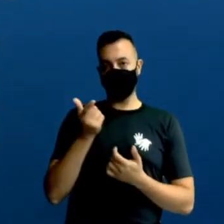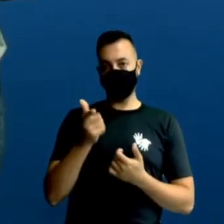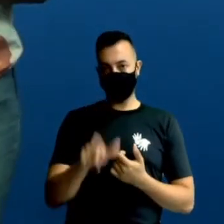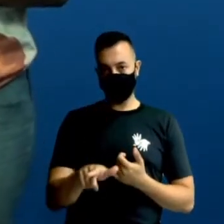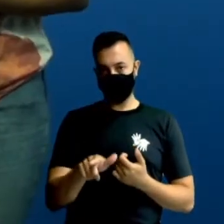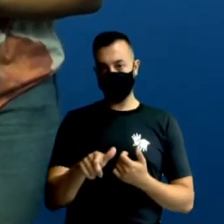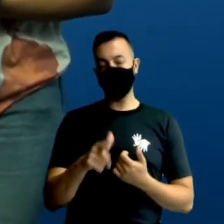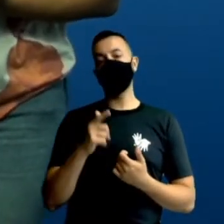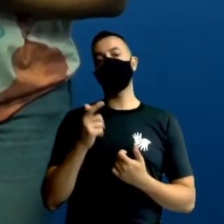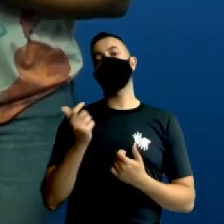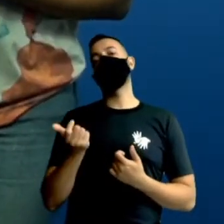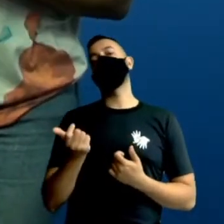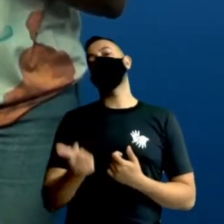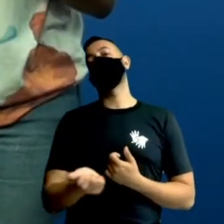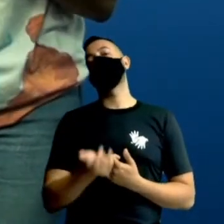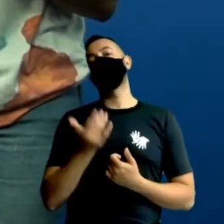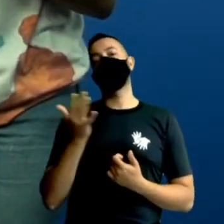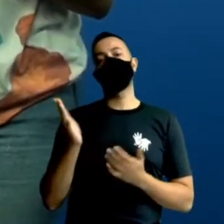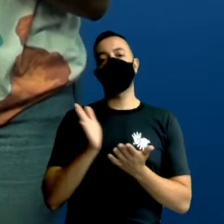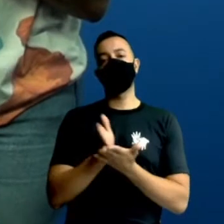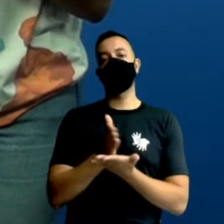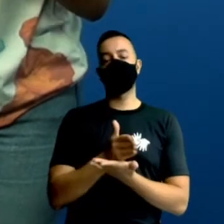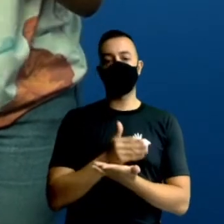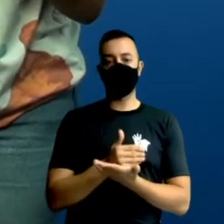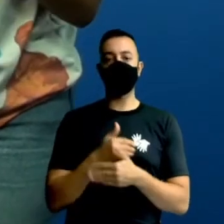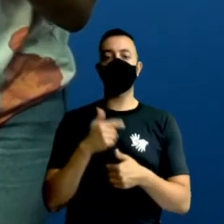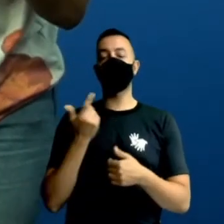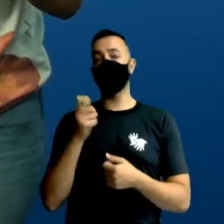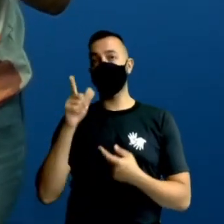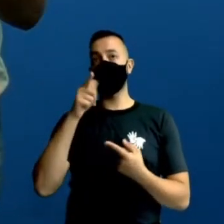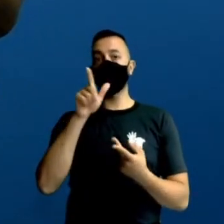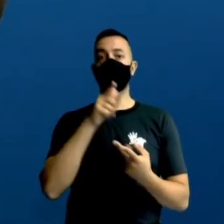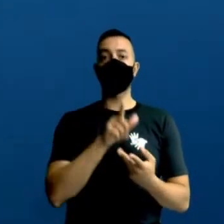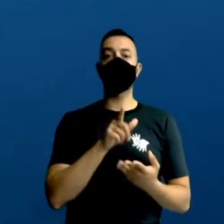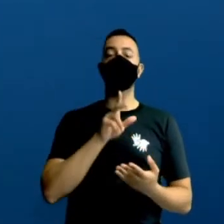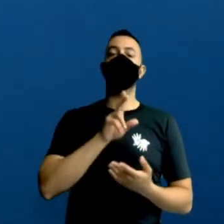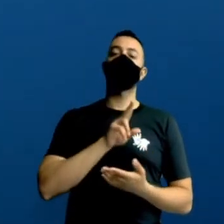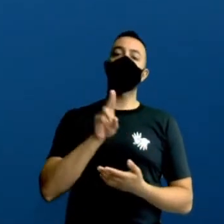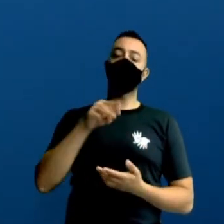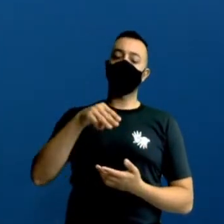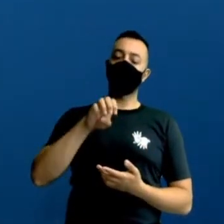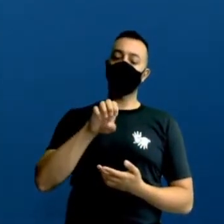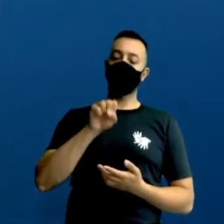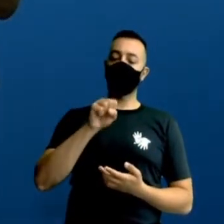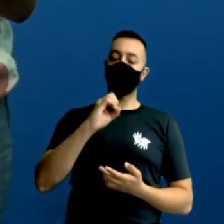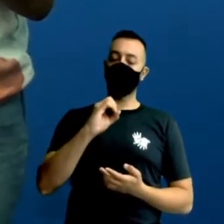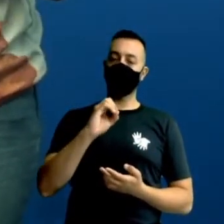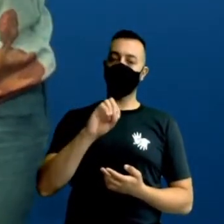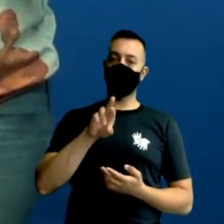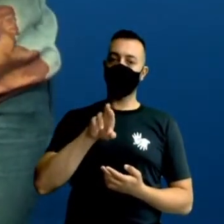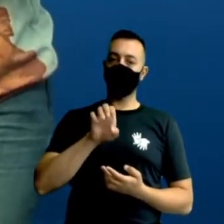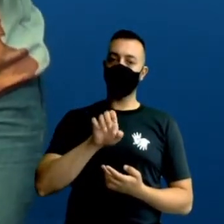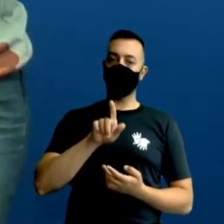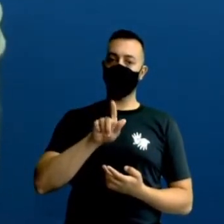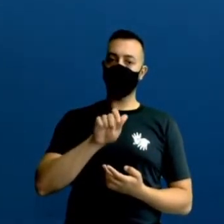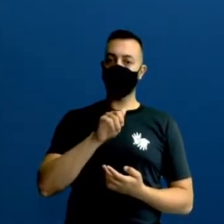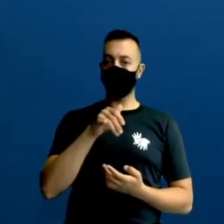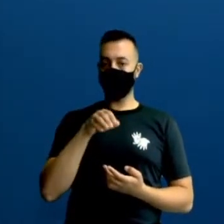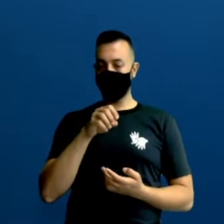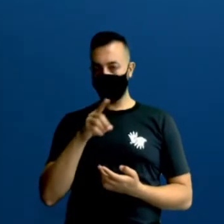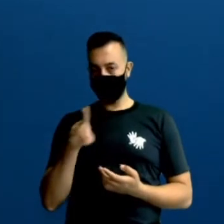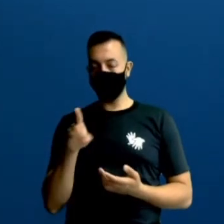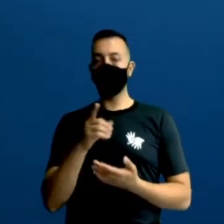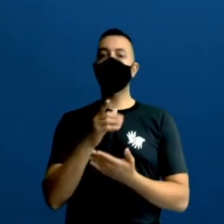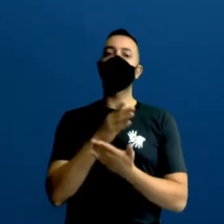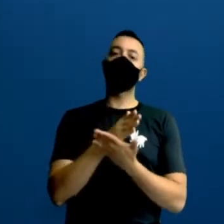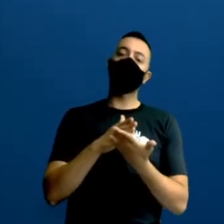novamente em outras partes. E aí, essas outras partes a gente vai chamar de mesorregiões, porque é metade, né? Metade